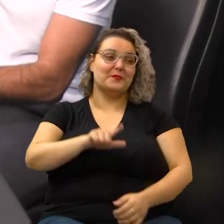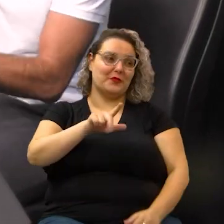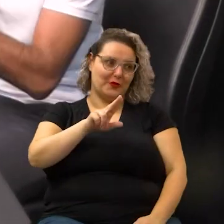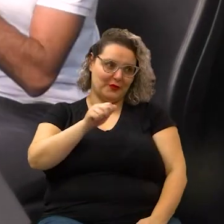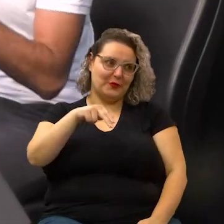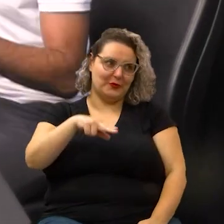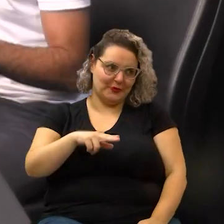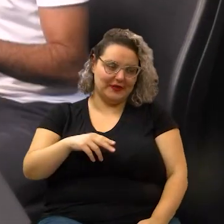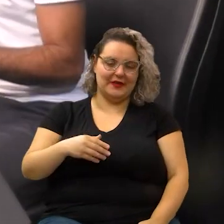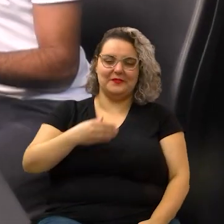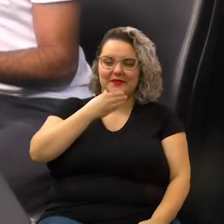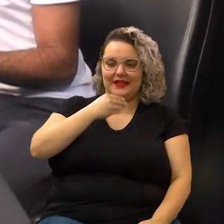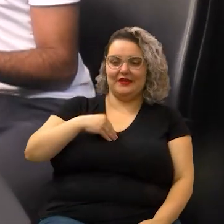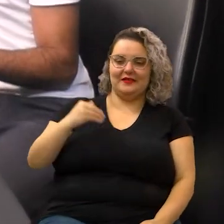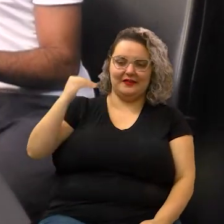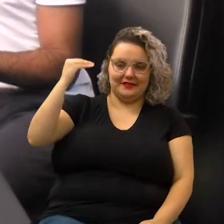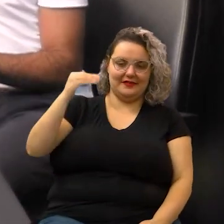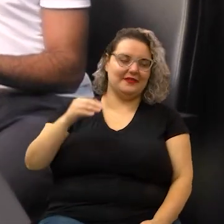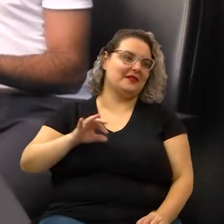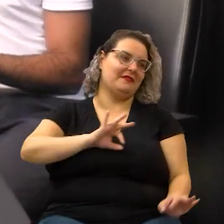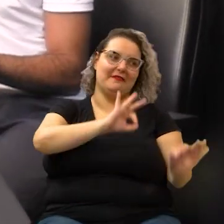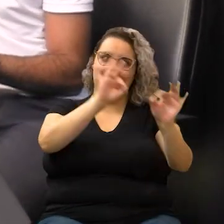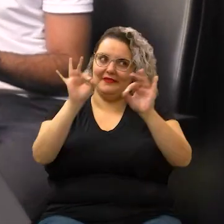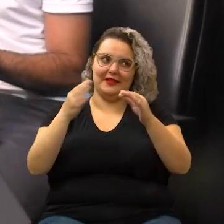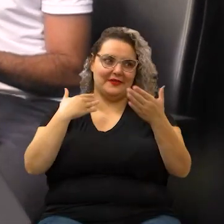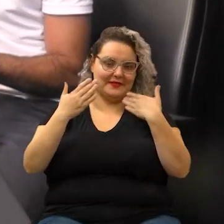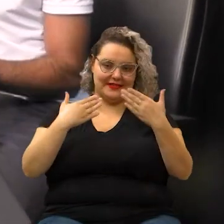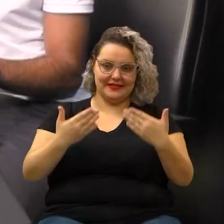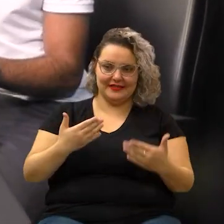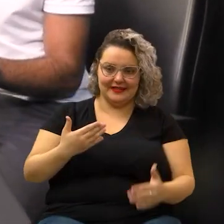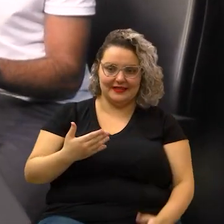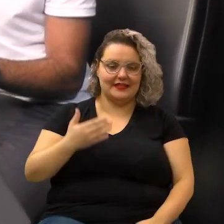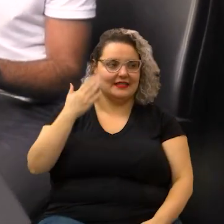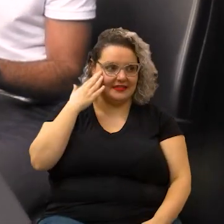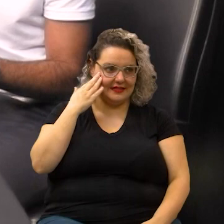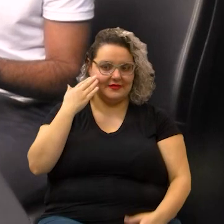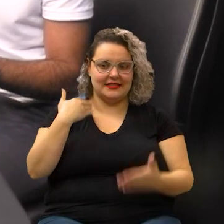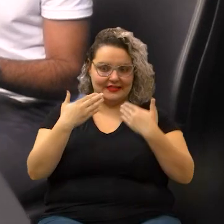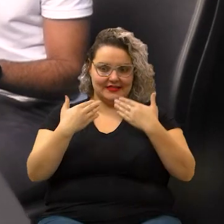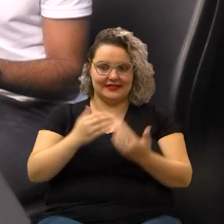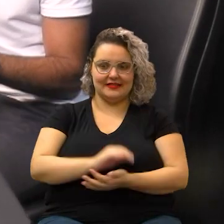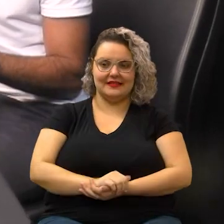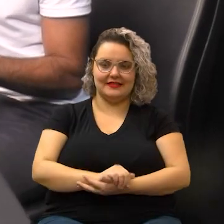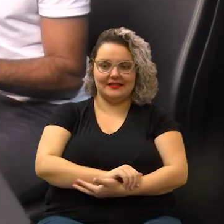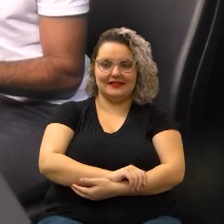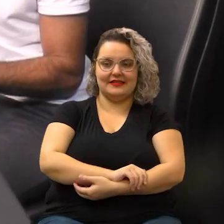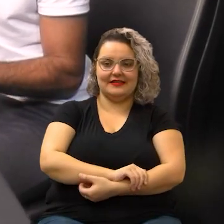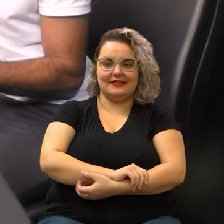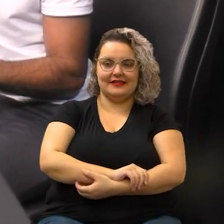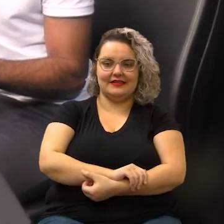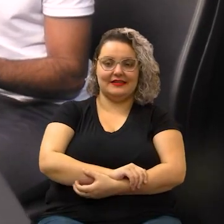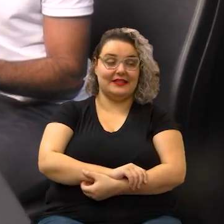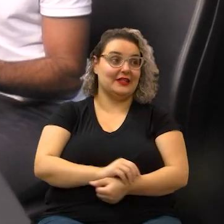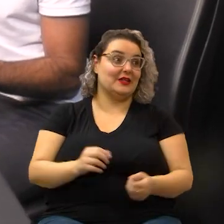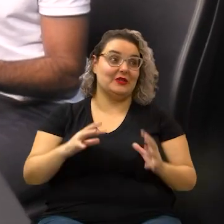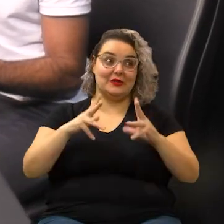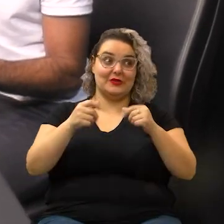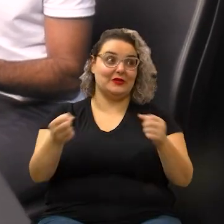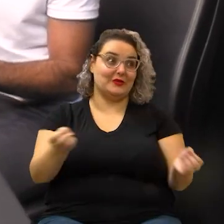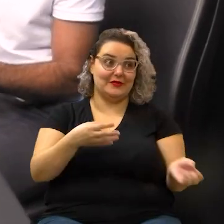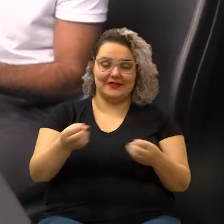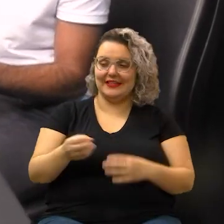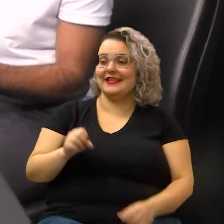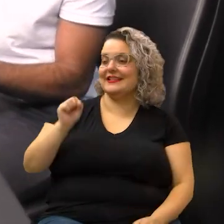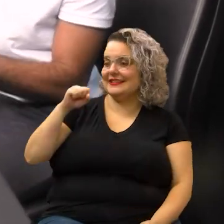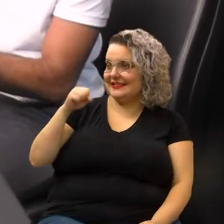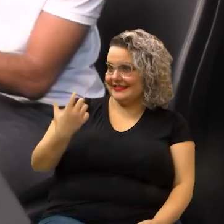Gente, Luan tá aqui, o filho mais velho dele aqui, vendo toda essa conversa. Você sabia dessa conversa, Luan? Ó, o Luan tá descobrindo, tudo novidade